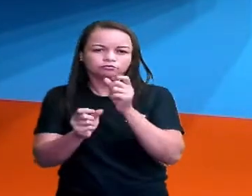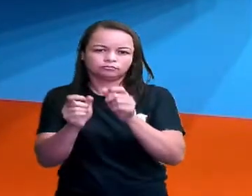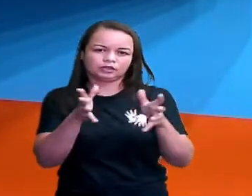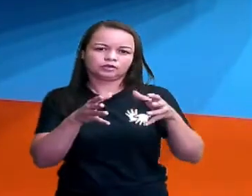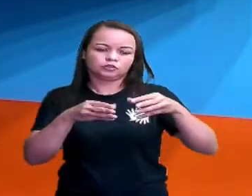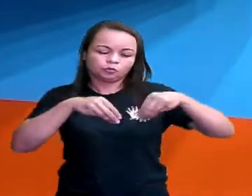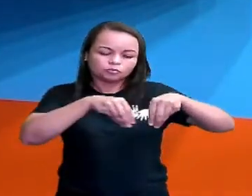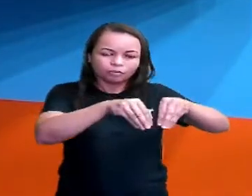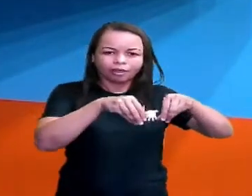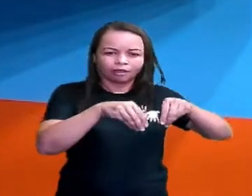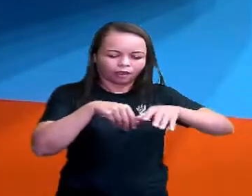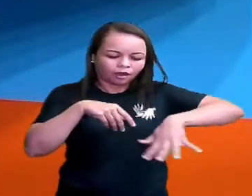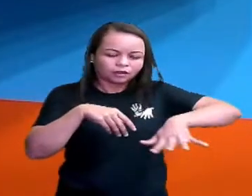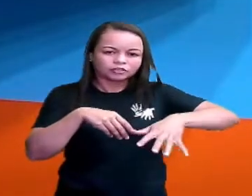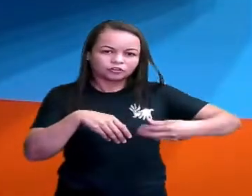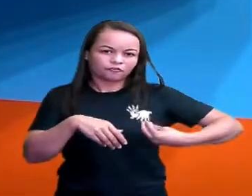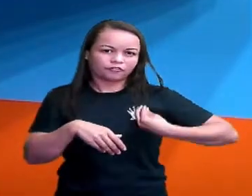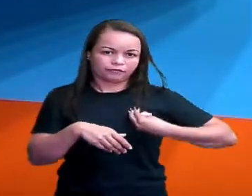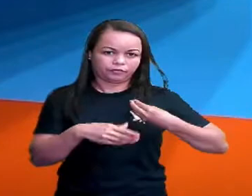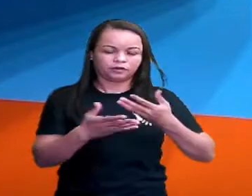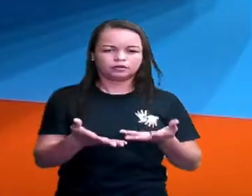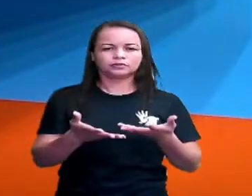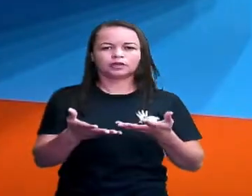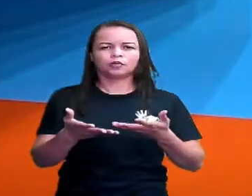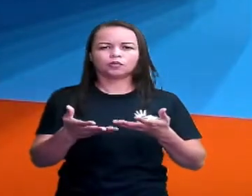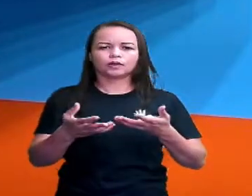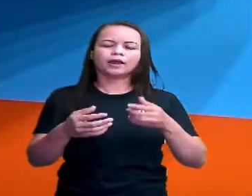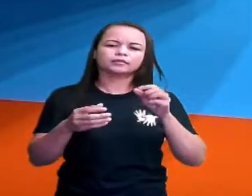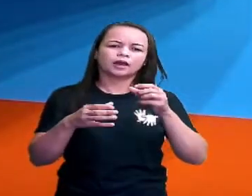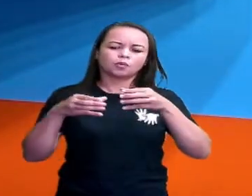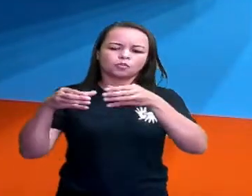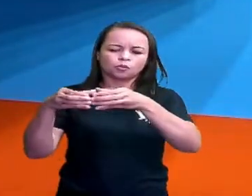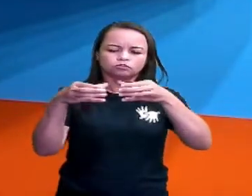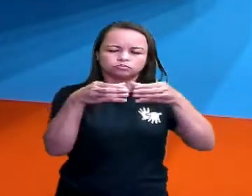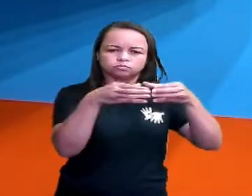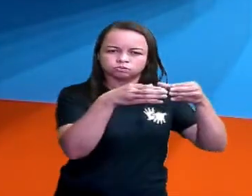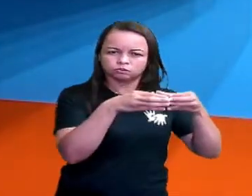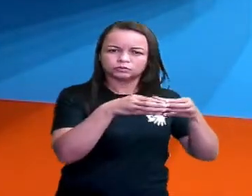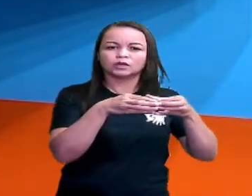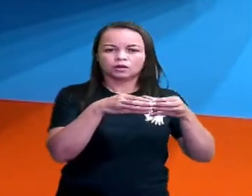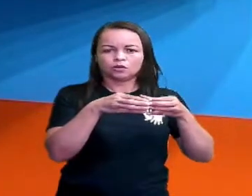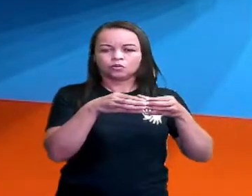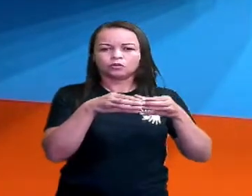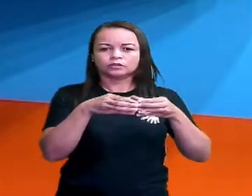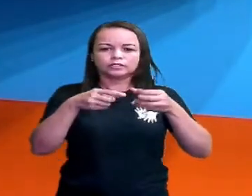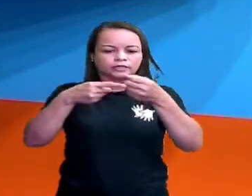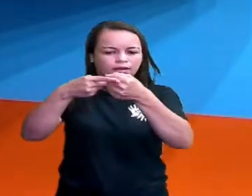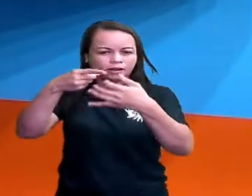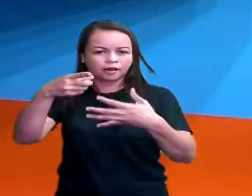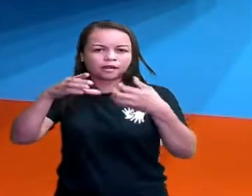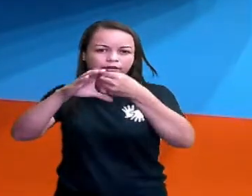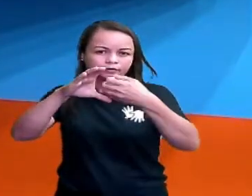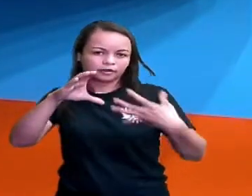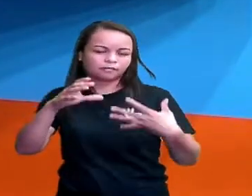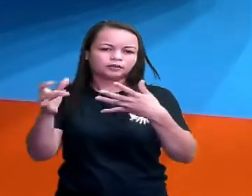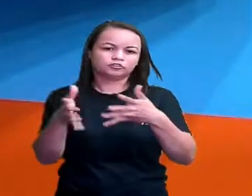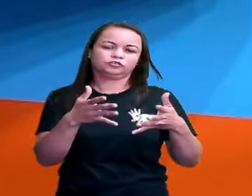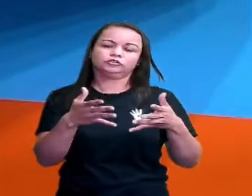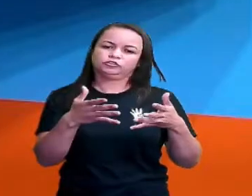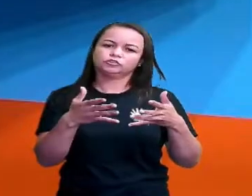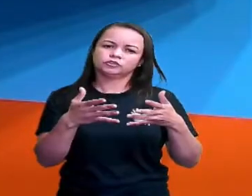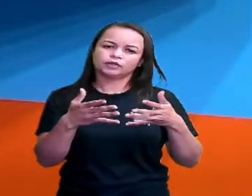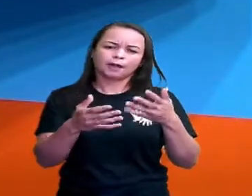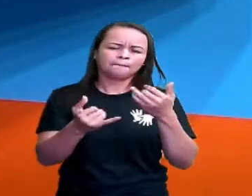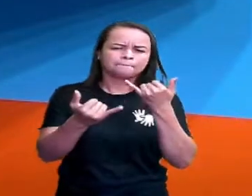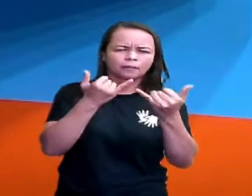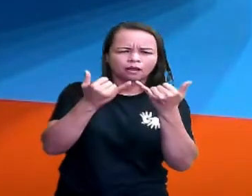né? Porque cada uma delas vai apresentar um conjunto de características, certo, distintas, né, que vão fazer com que